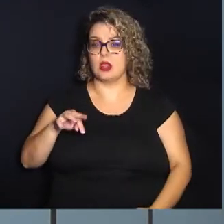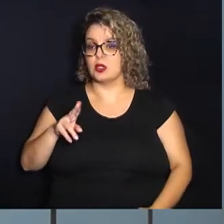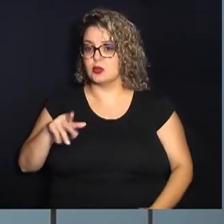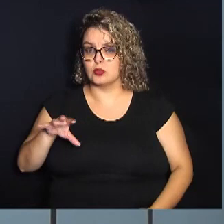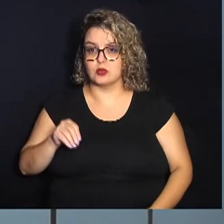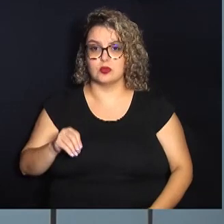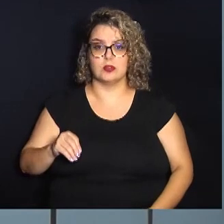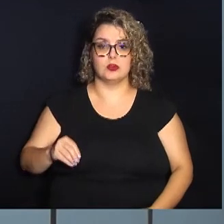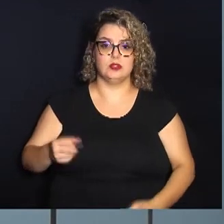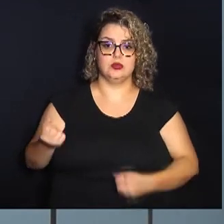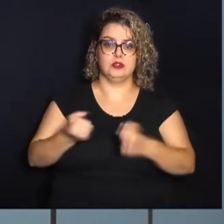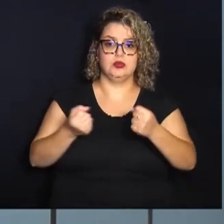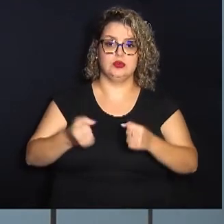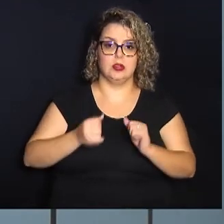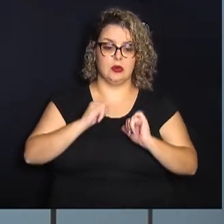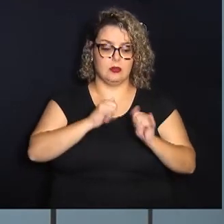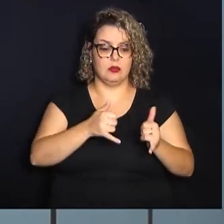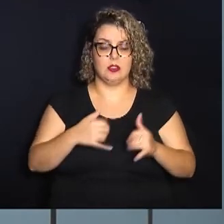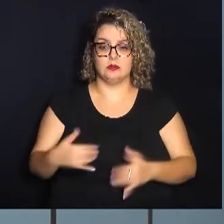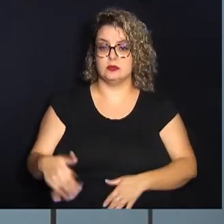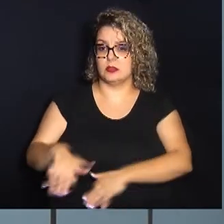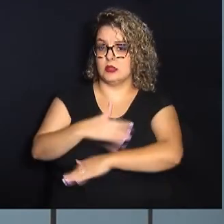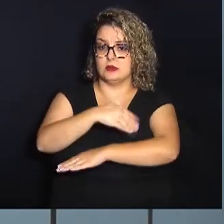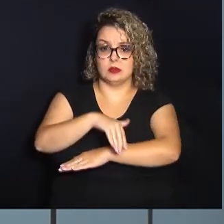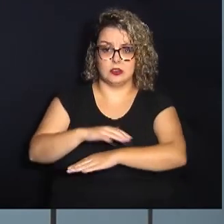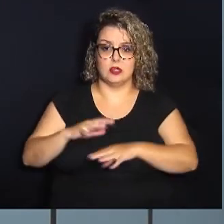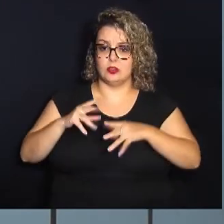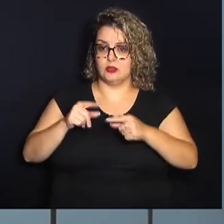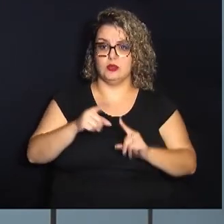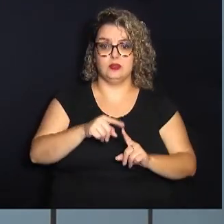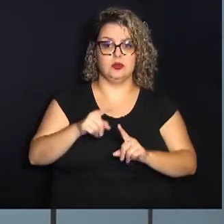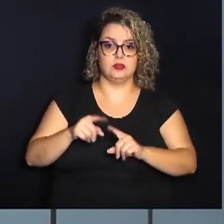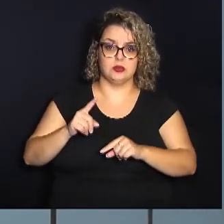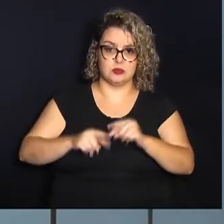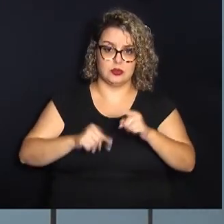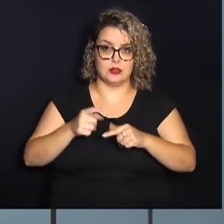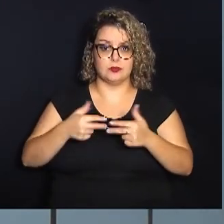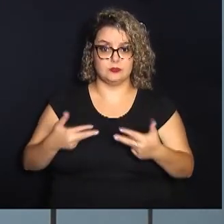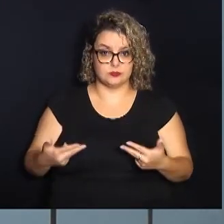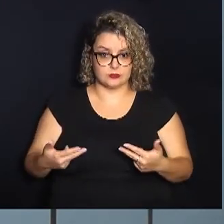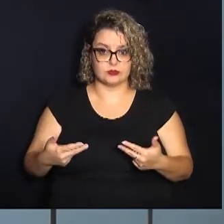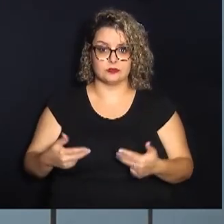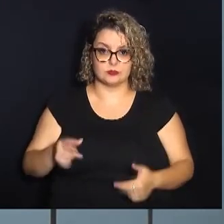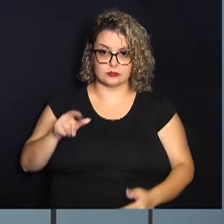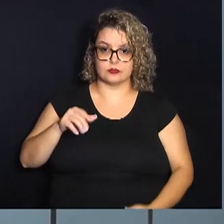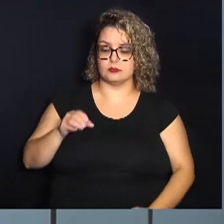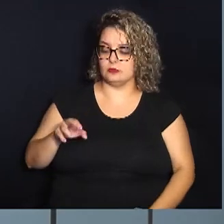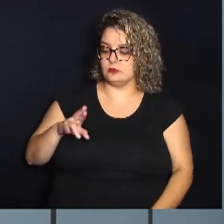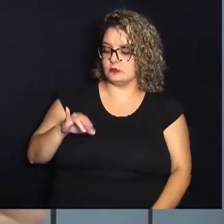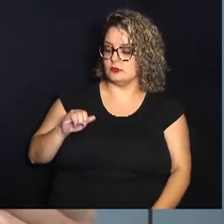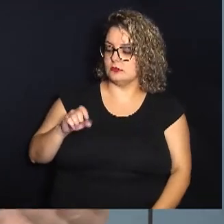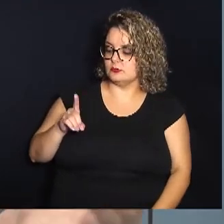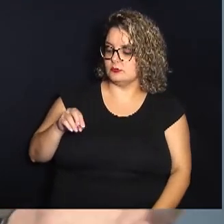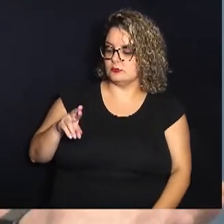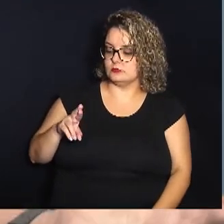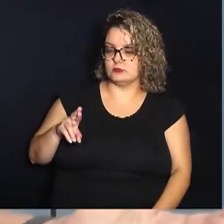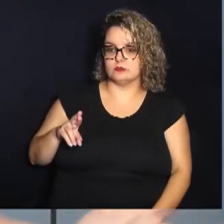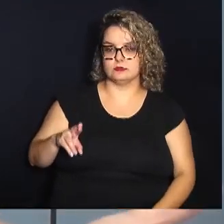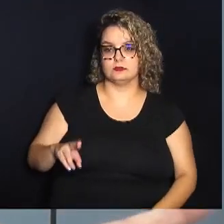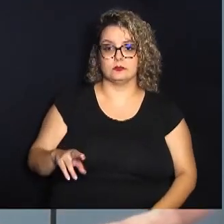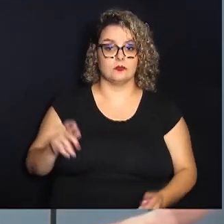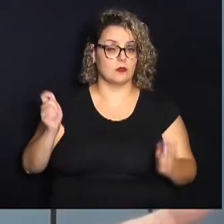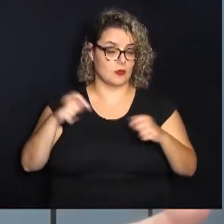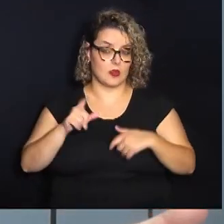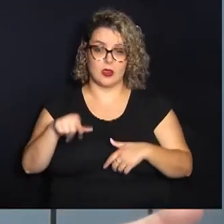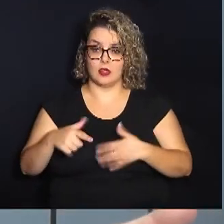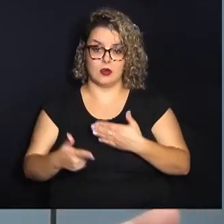carros abandonados na rua, todo tipo de material que venha a ser um criador em potencial. Esse é o papel que o